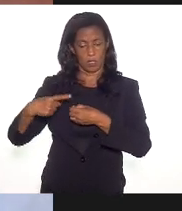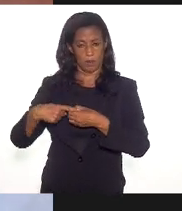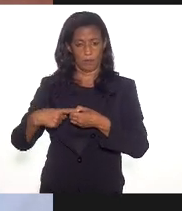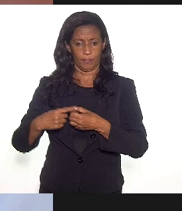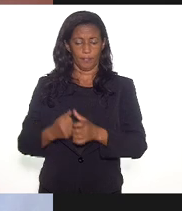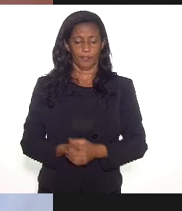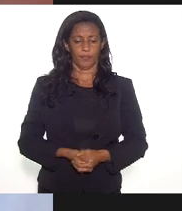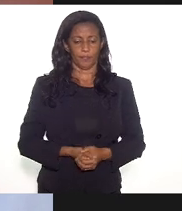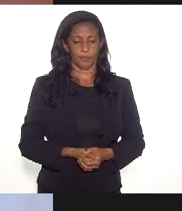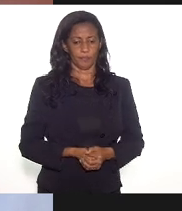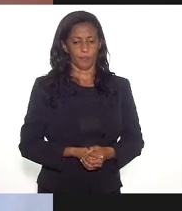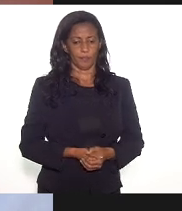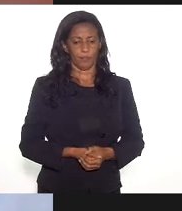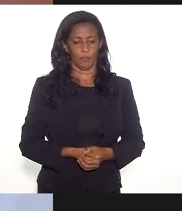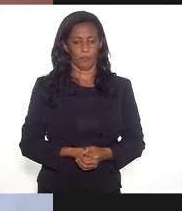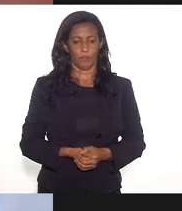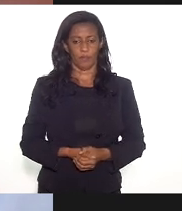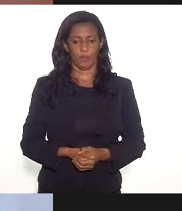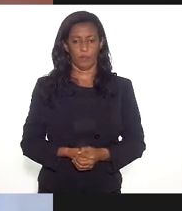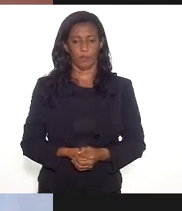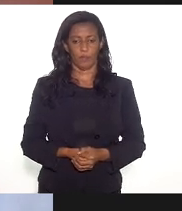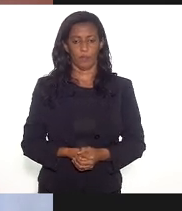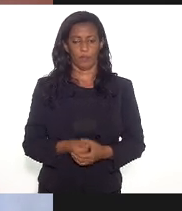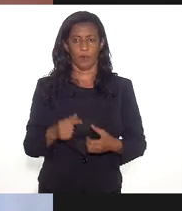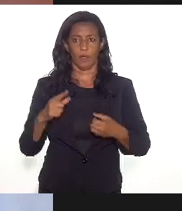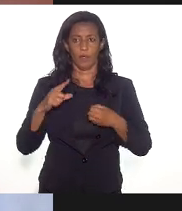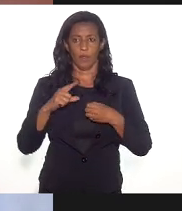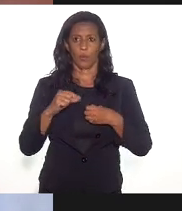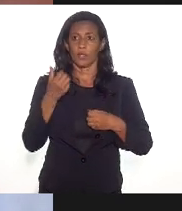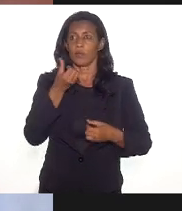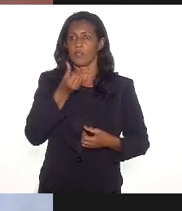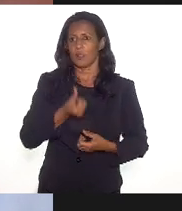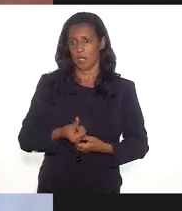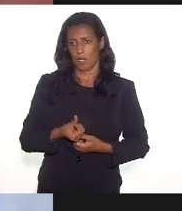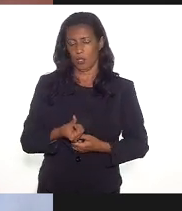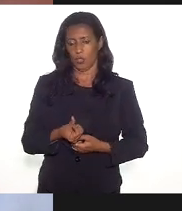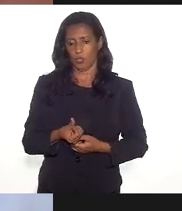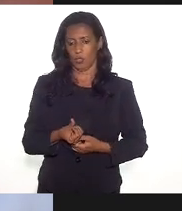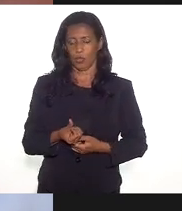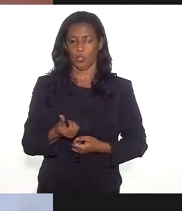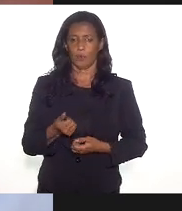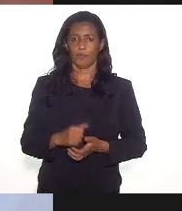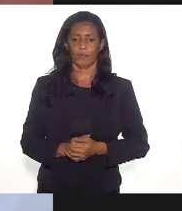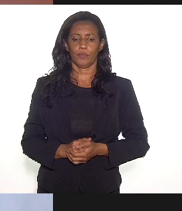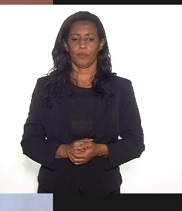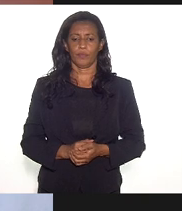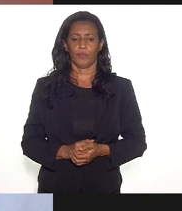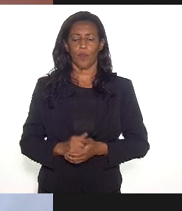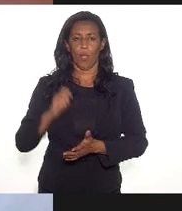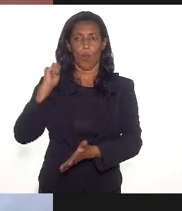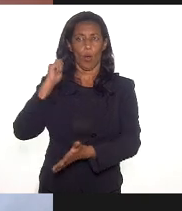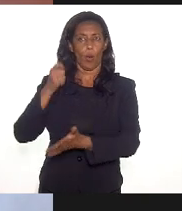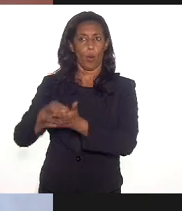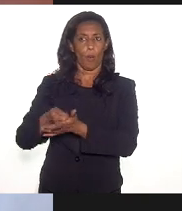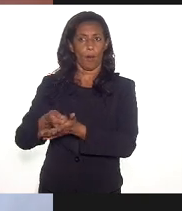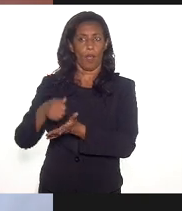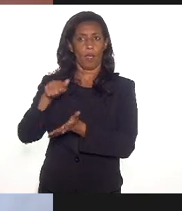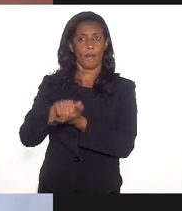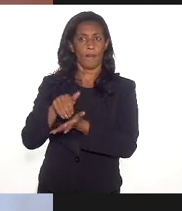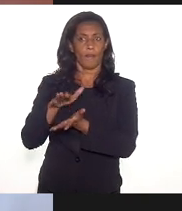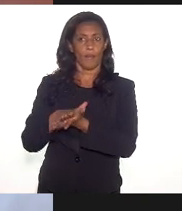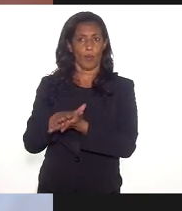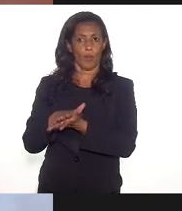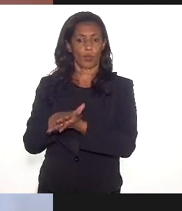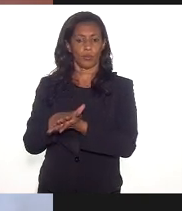vem o inciso 6, instituir impostos sobre